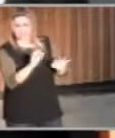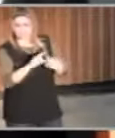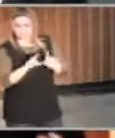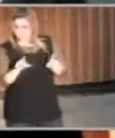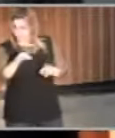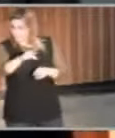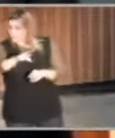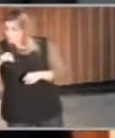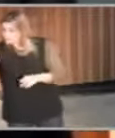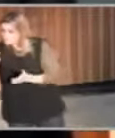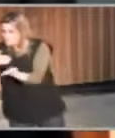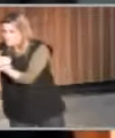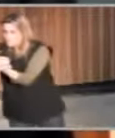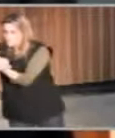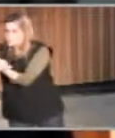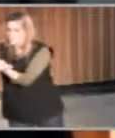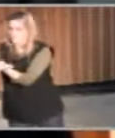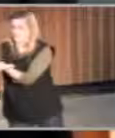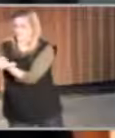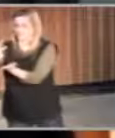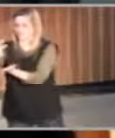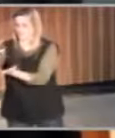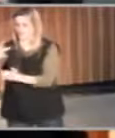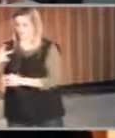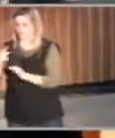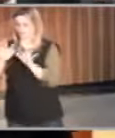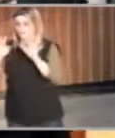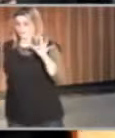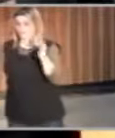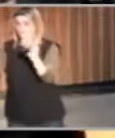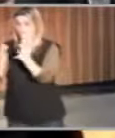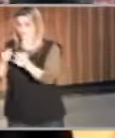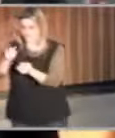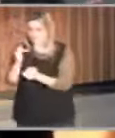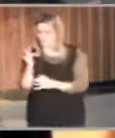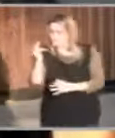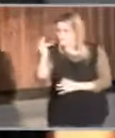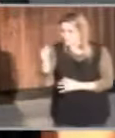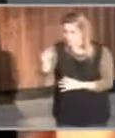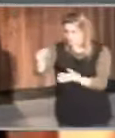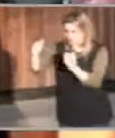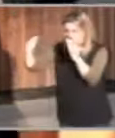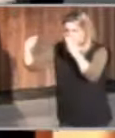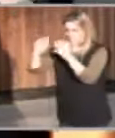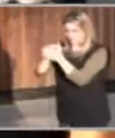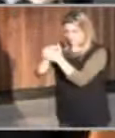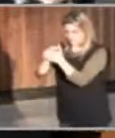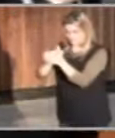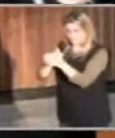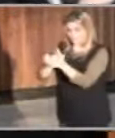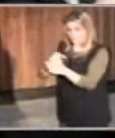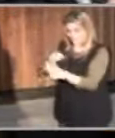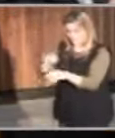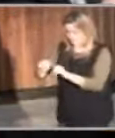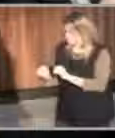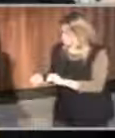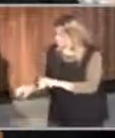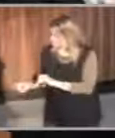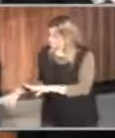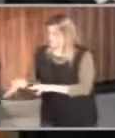você é a porta da paz o portal da paz na sua casa viva esses valores